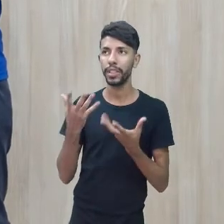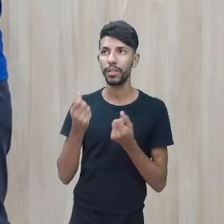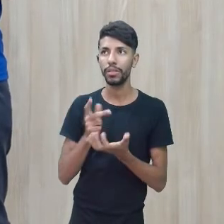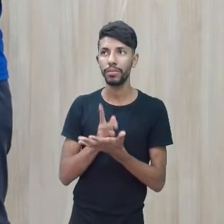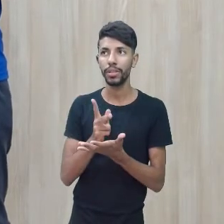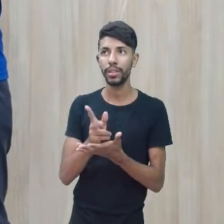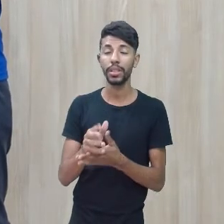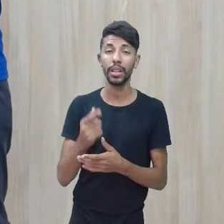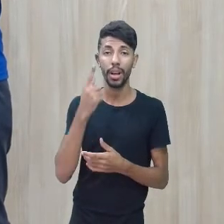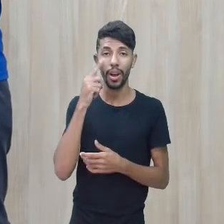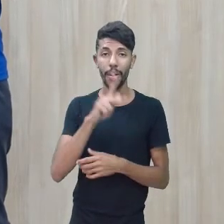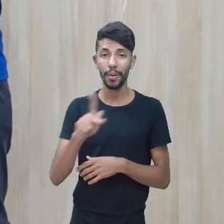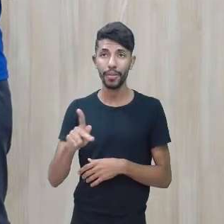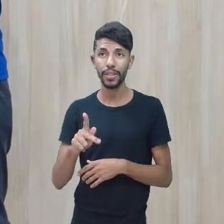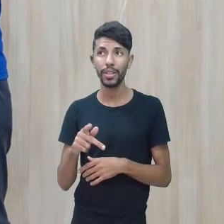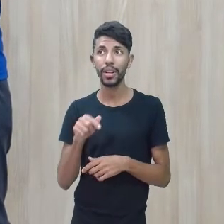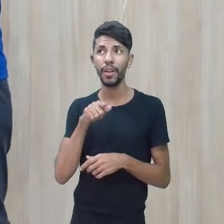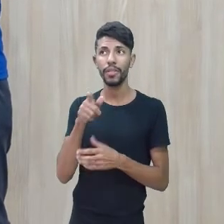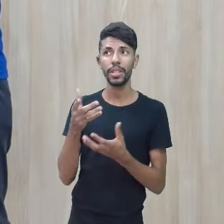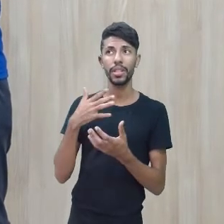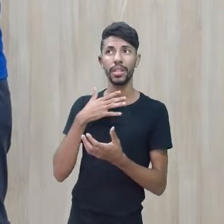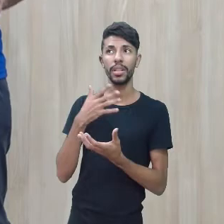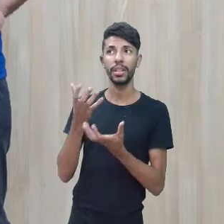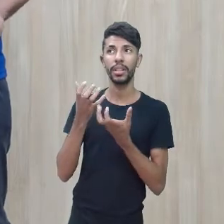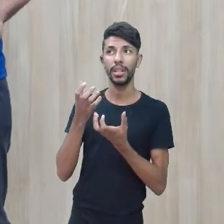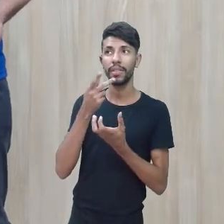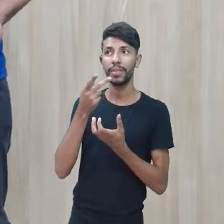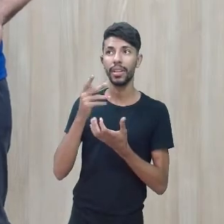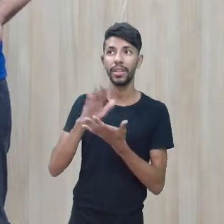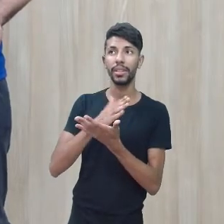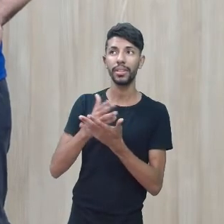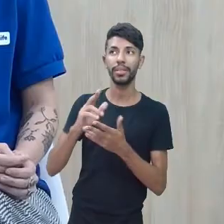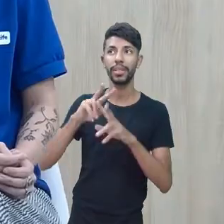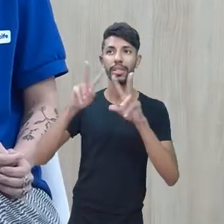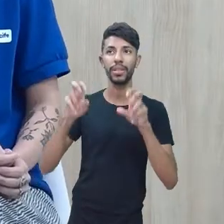Vanessa, a senhora gostaria de falar alguma coisa sobre nosso queridíssimo Nelson Mandela?